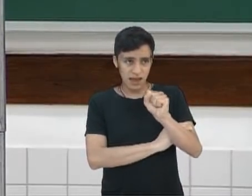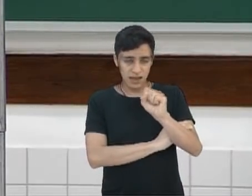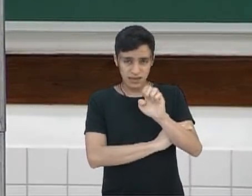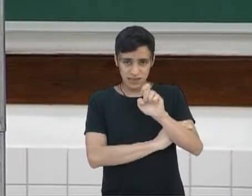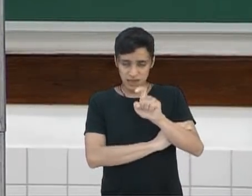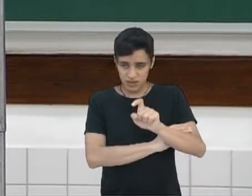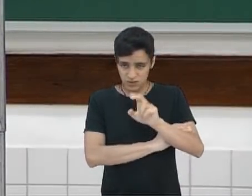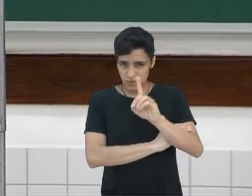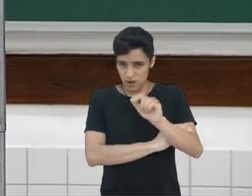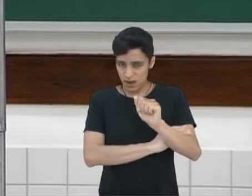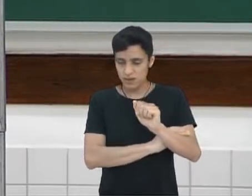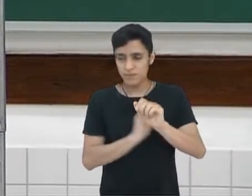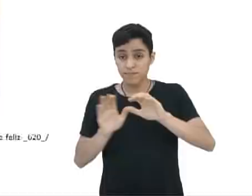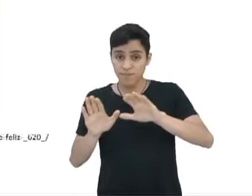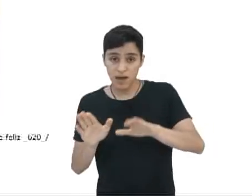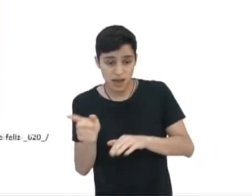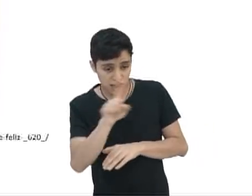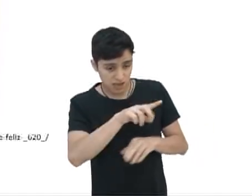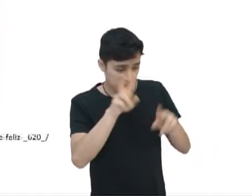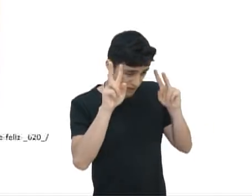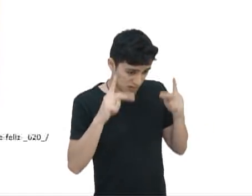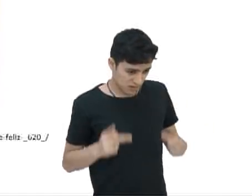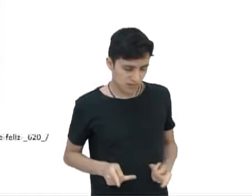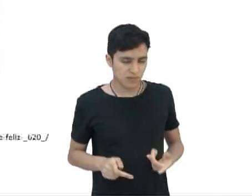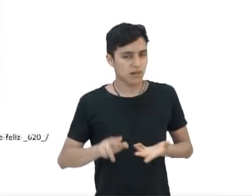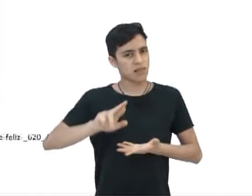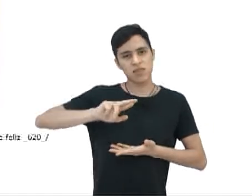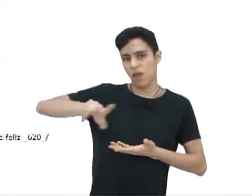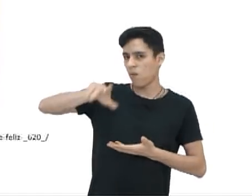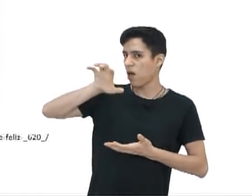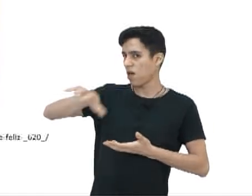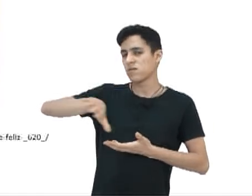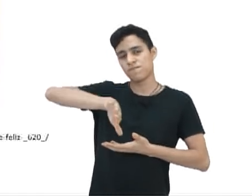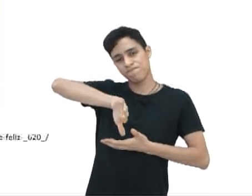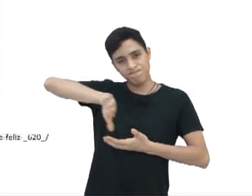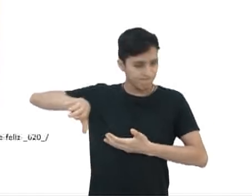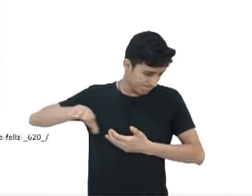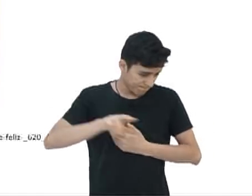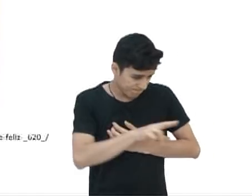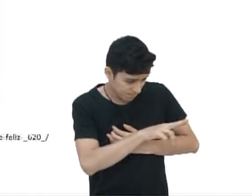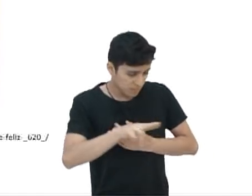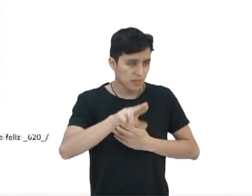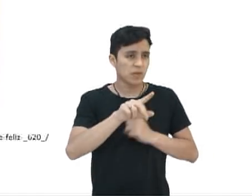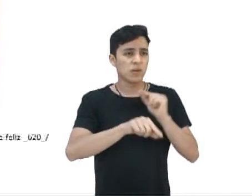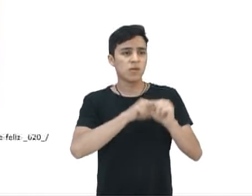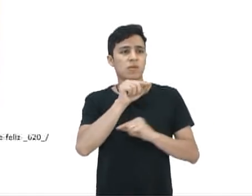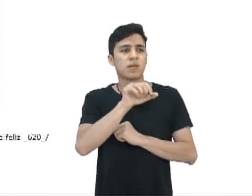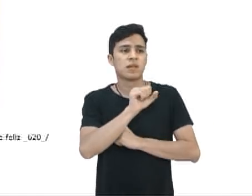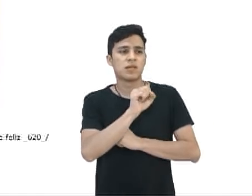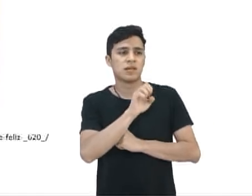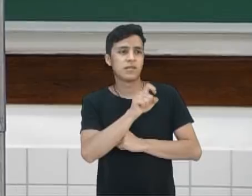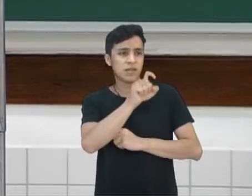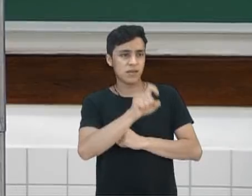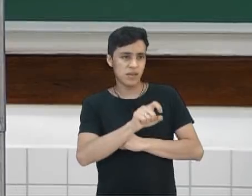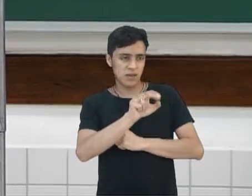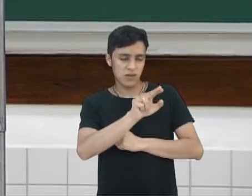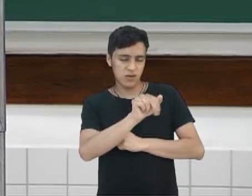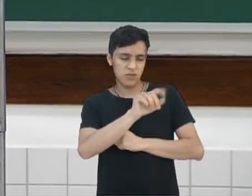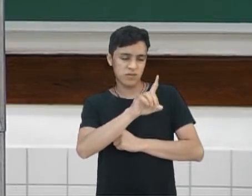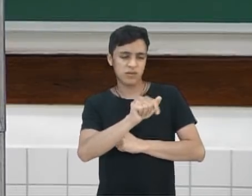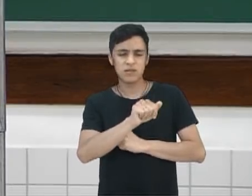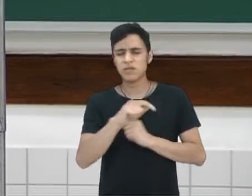Mas com os humanos não é bem assim, Com os humanos, a reprodução ela é chamada do tipo sexuada. E o